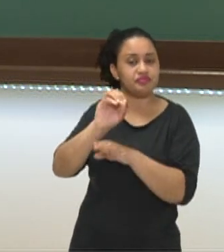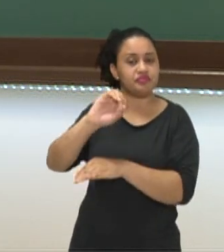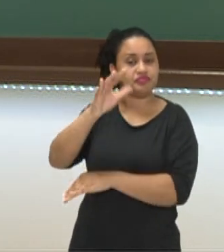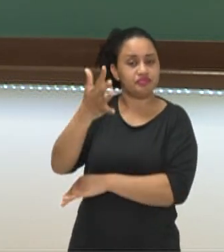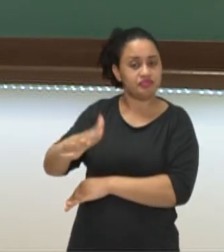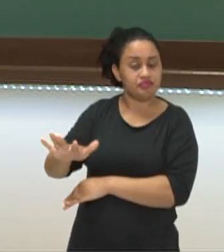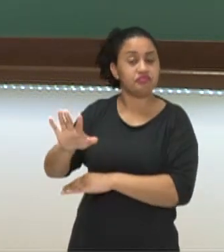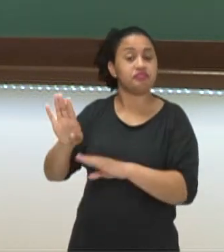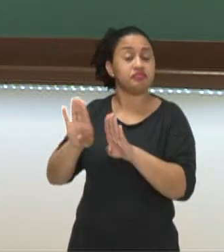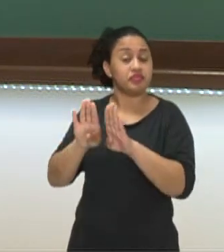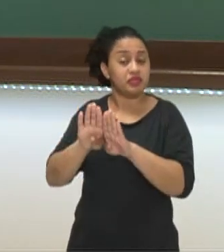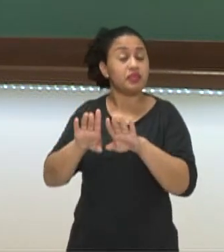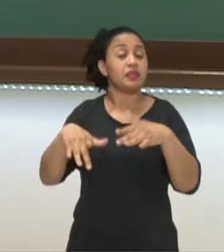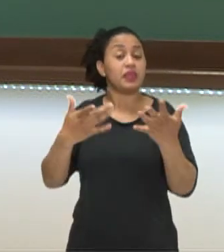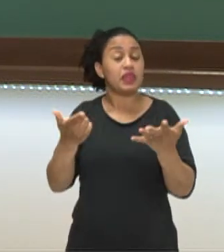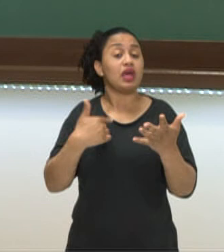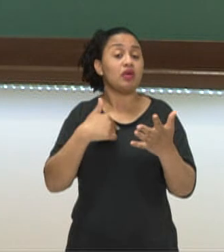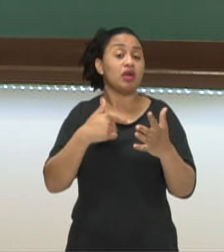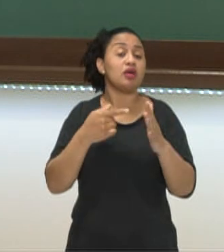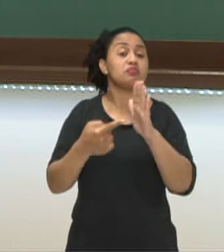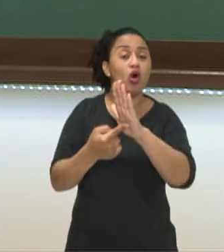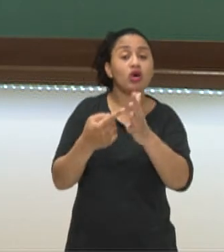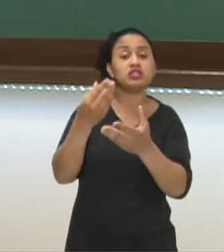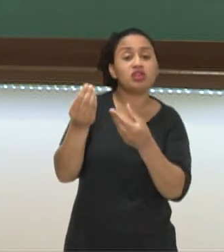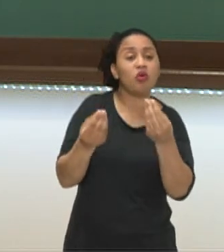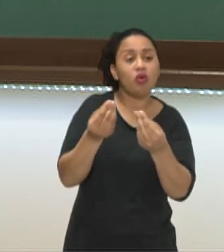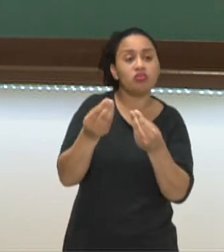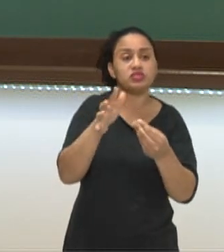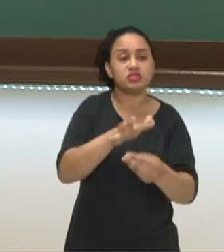são chamadas de bioindicadores, tá legal?